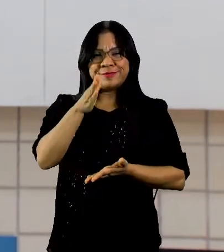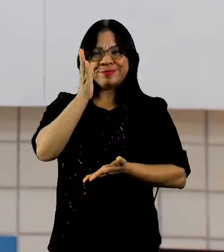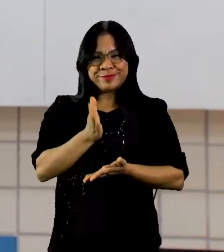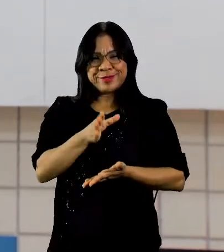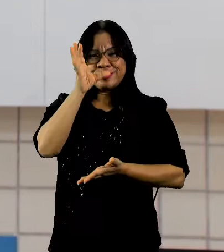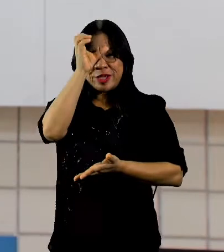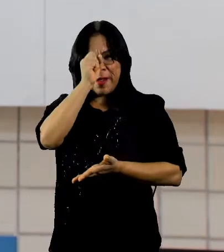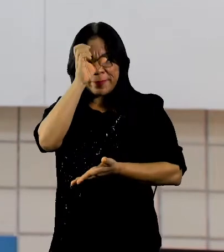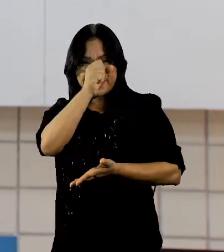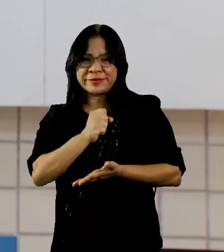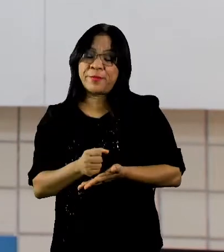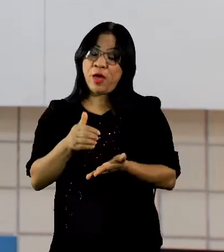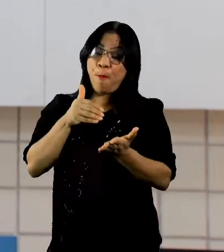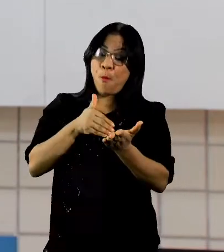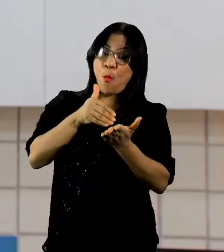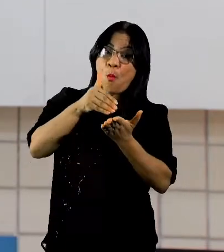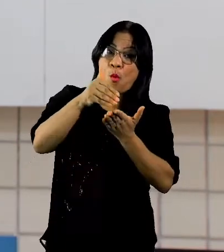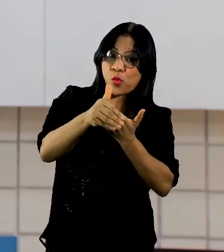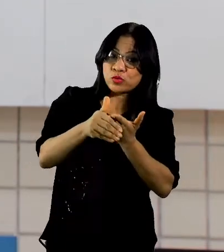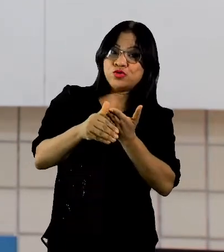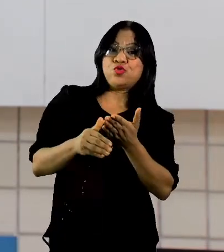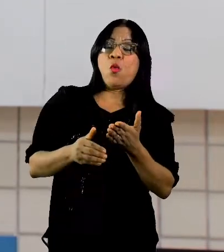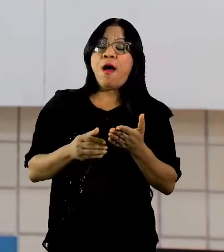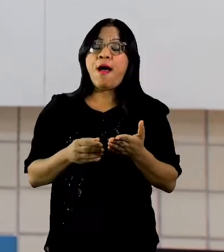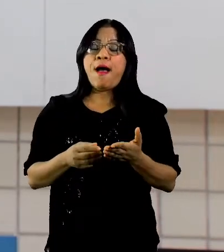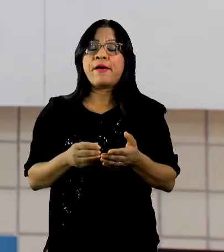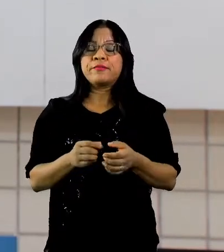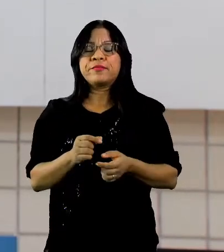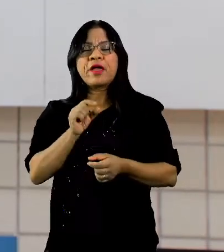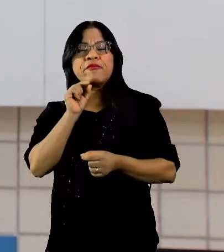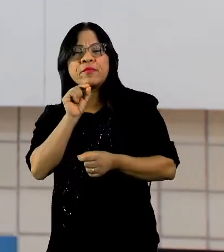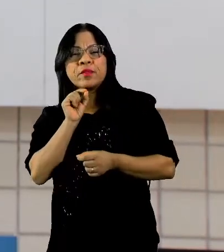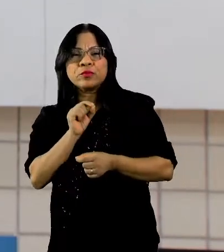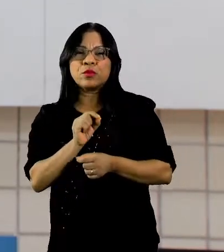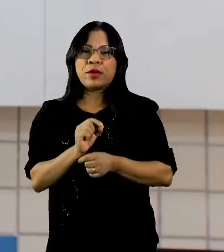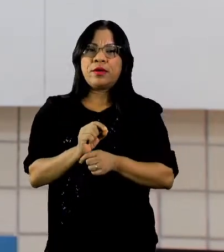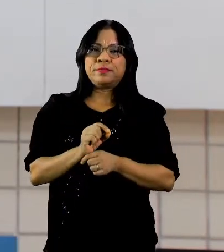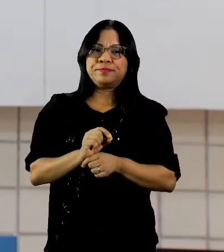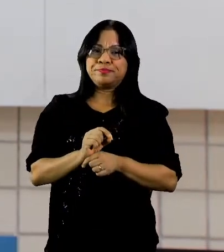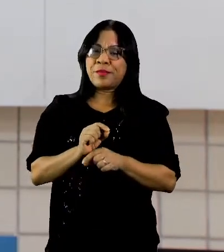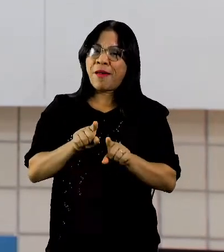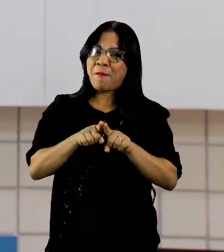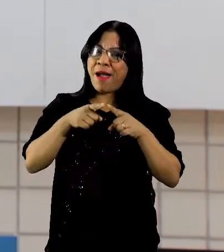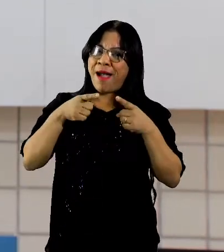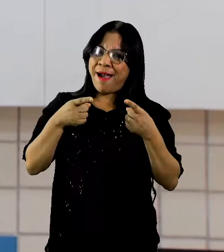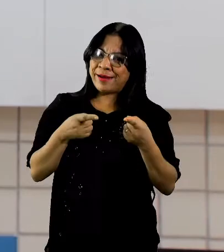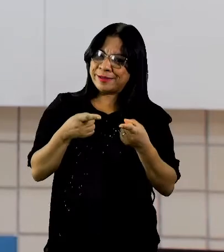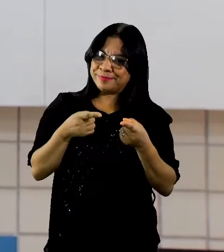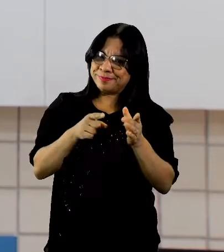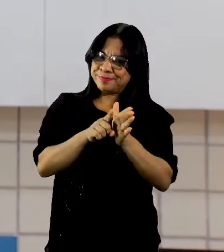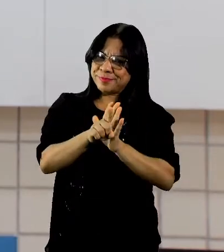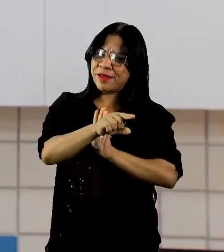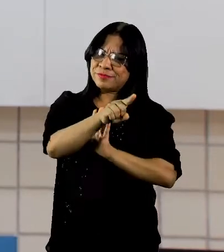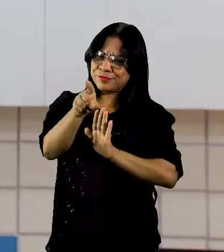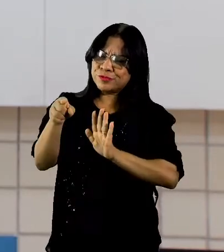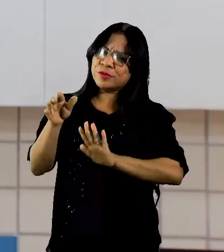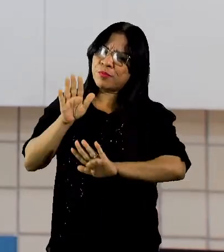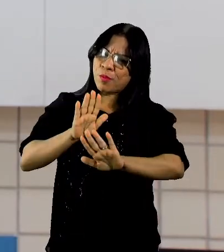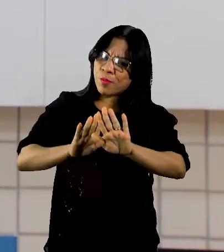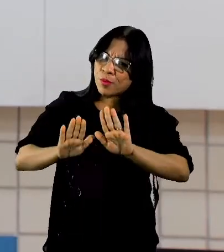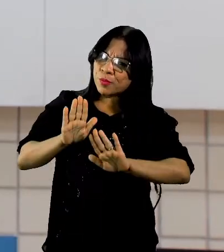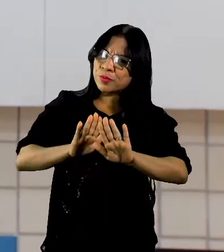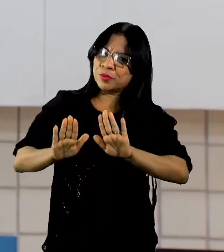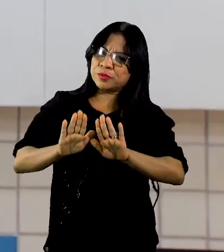continuar falando sobre polinômios. Mas antes eu quero perguntar, vocês estão se cuidando? Vocês estão fazendo de tudo para evitar